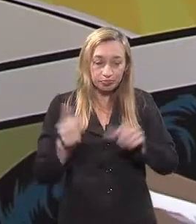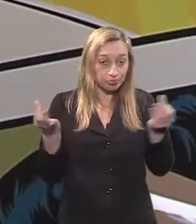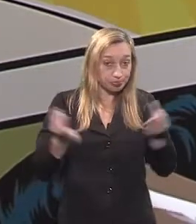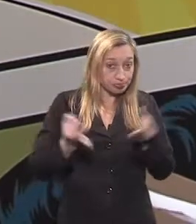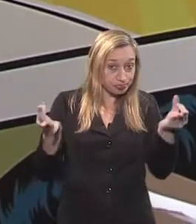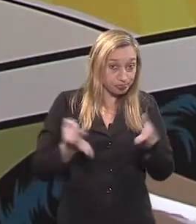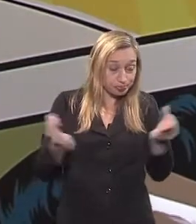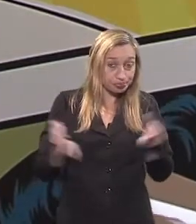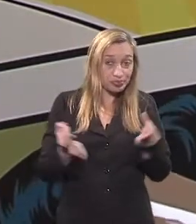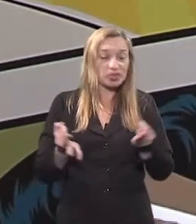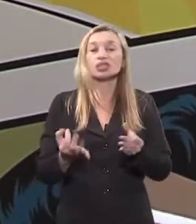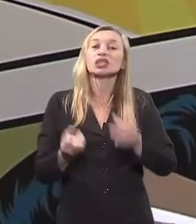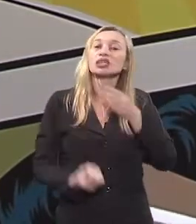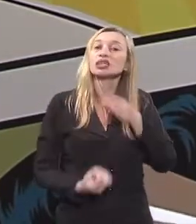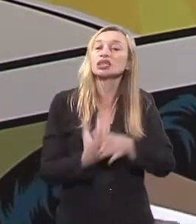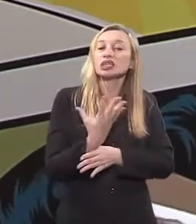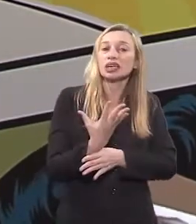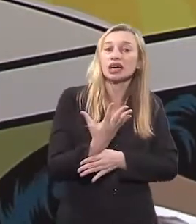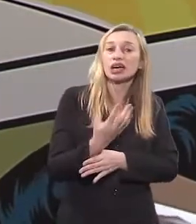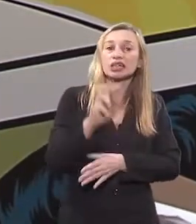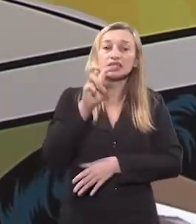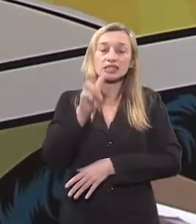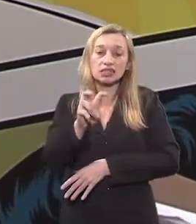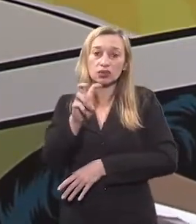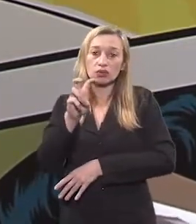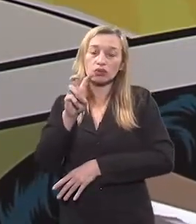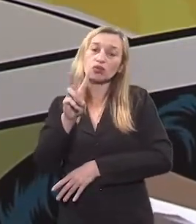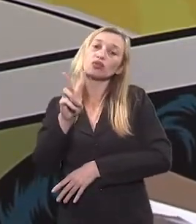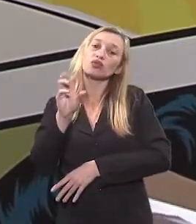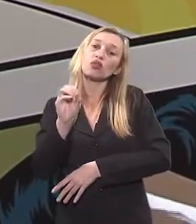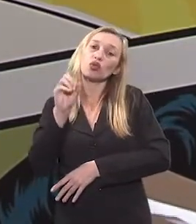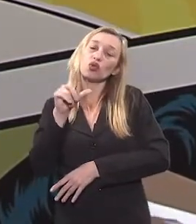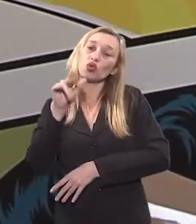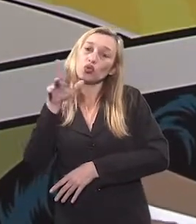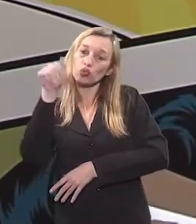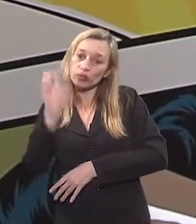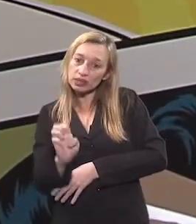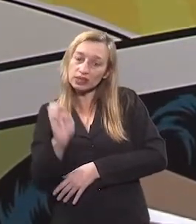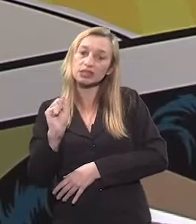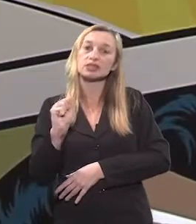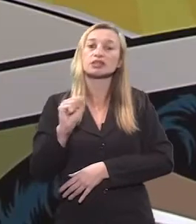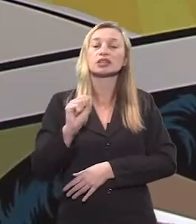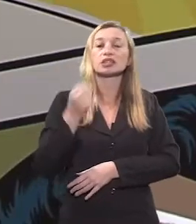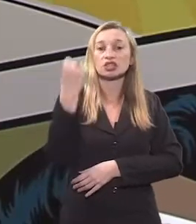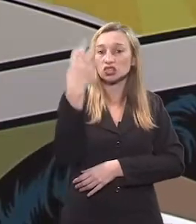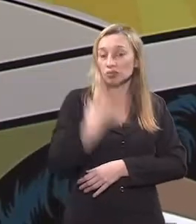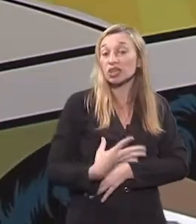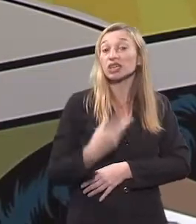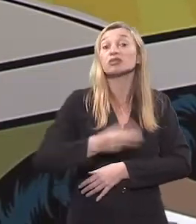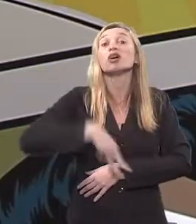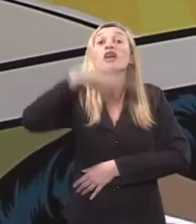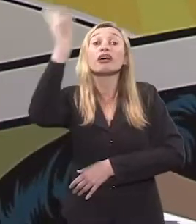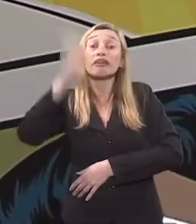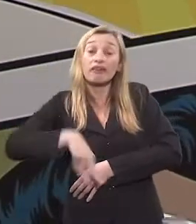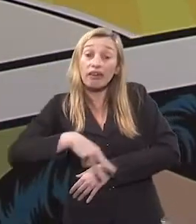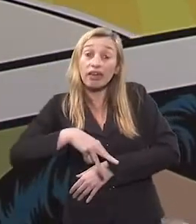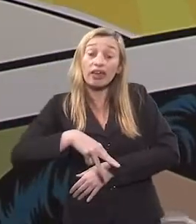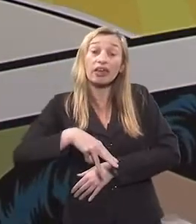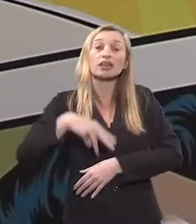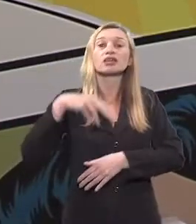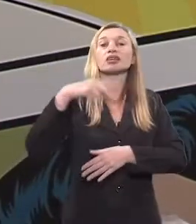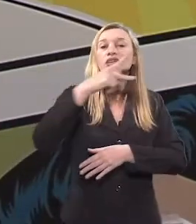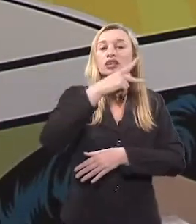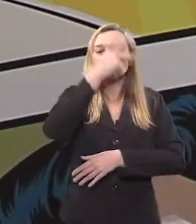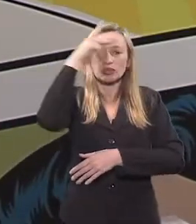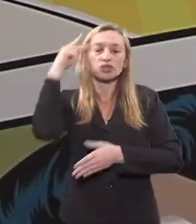hercúleo em produzir 5 volumes, dizendo quem são os autores,